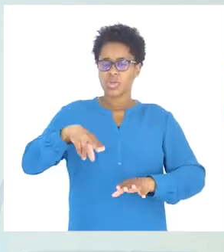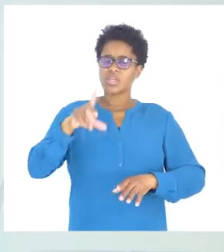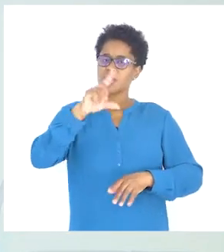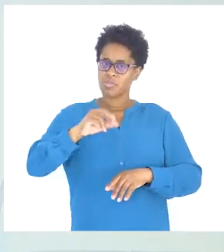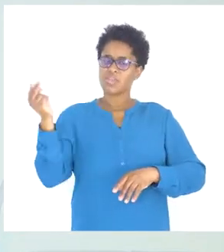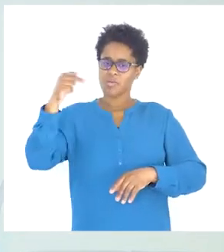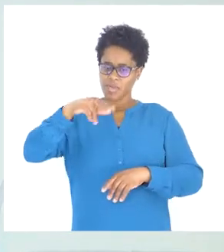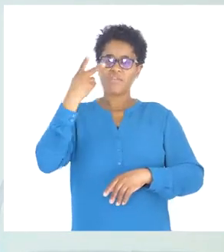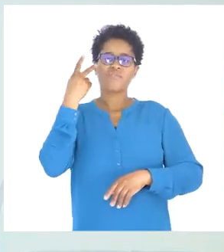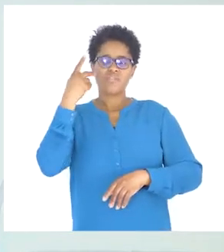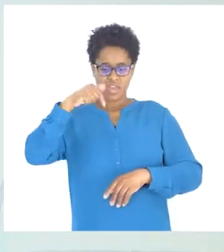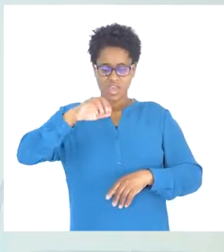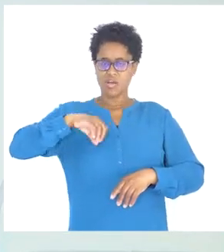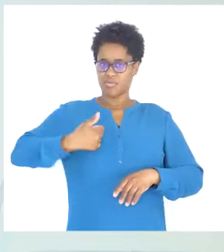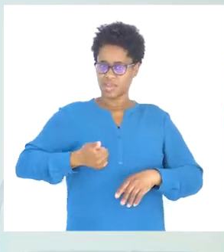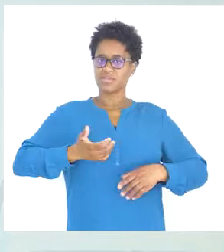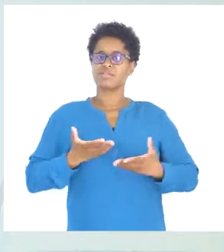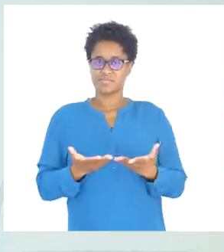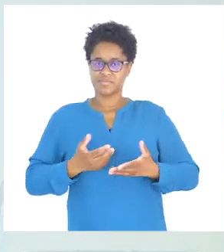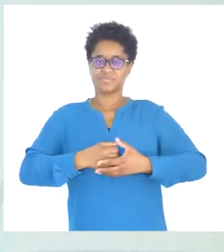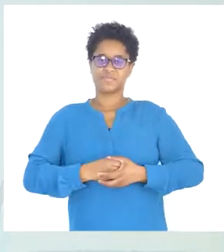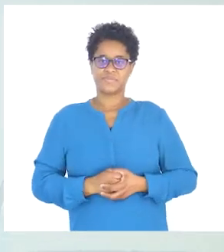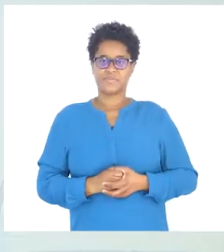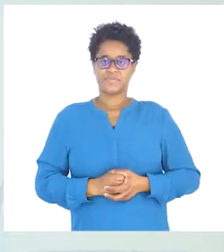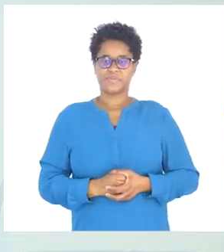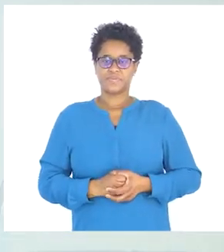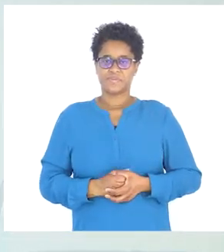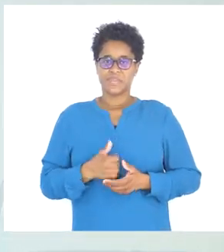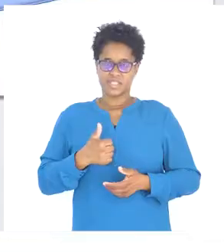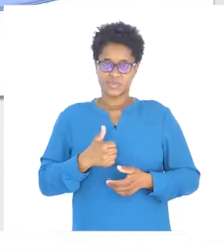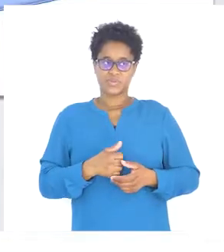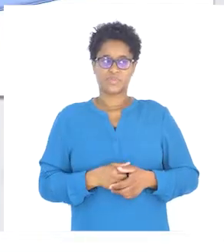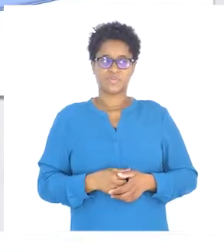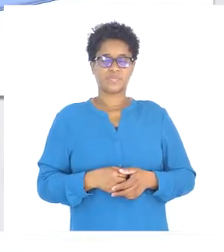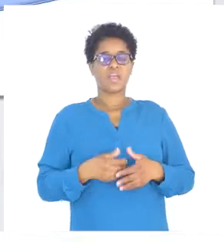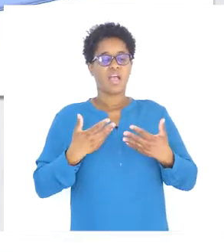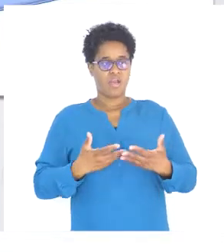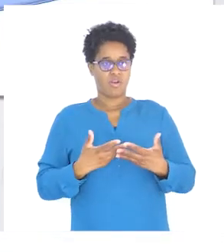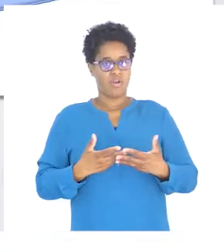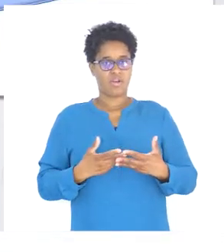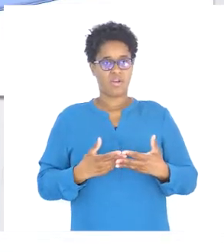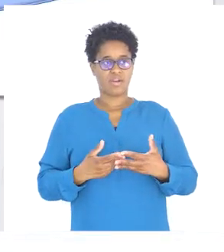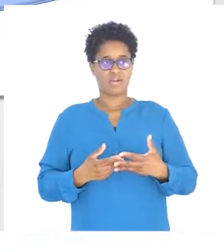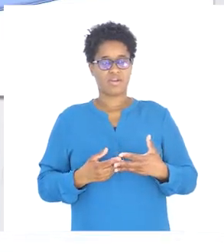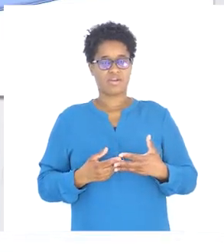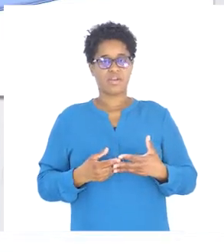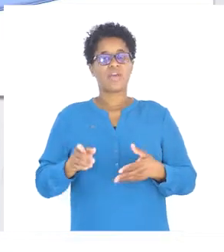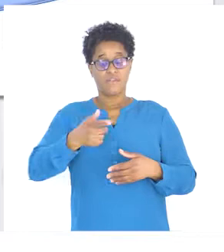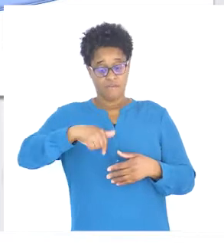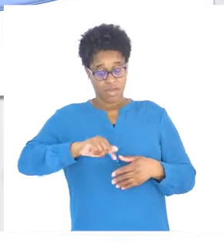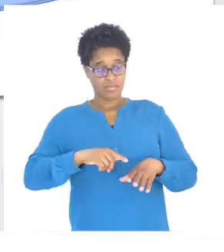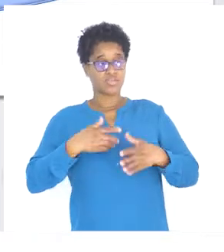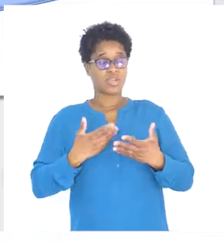Cabo Verde para residirem, não é? Isso. Portanto, agora, vamos